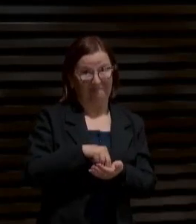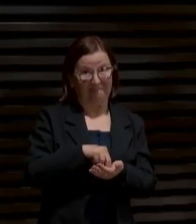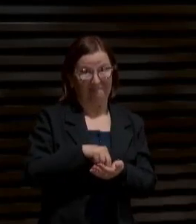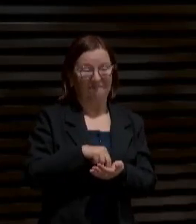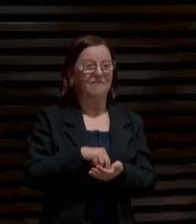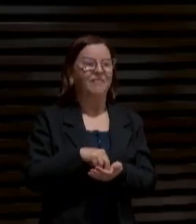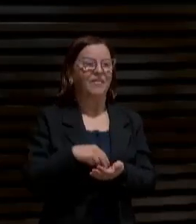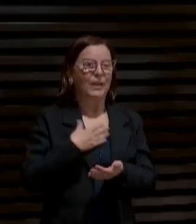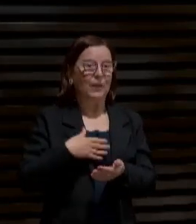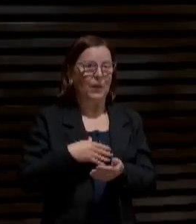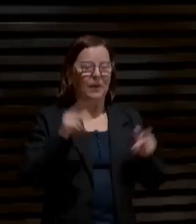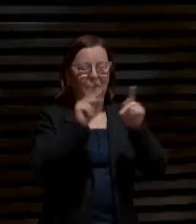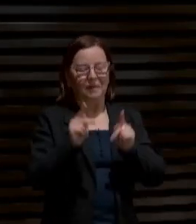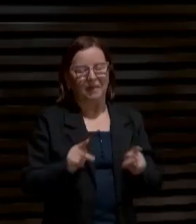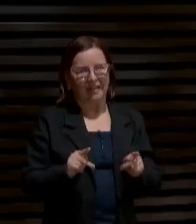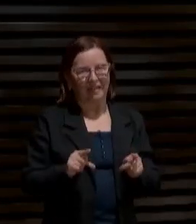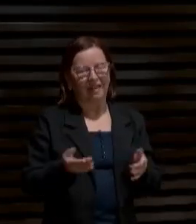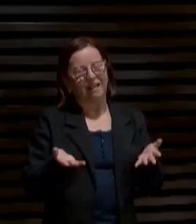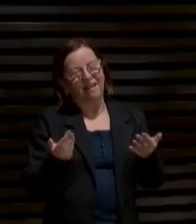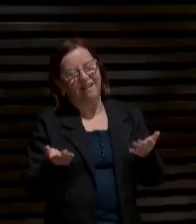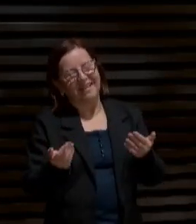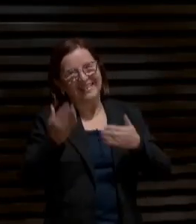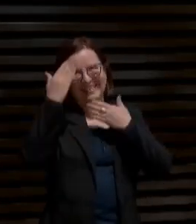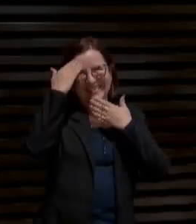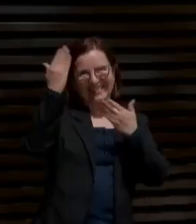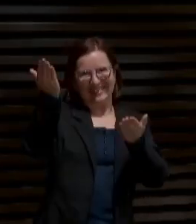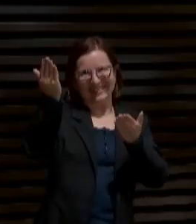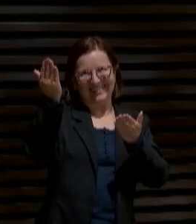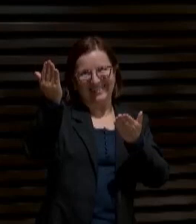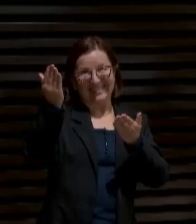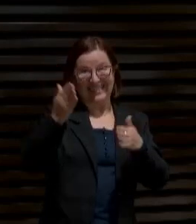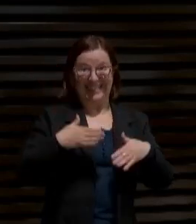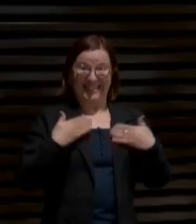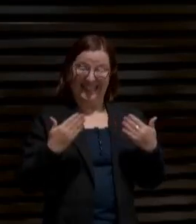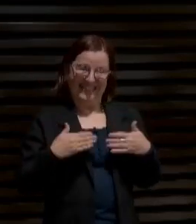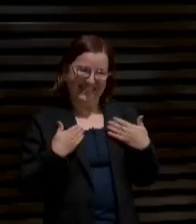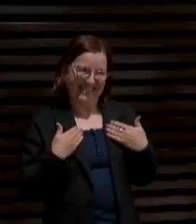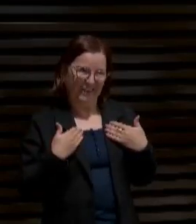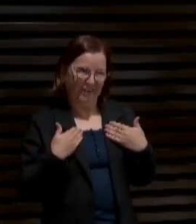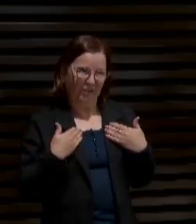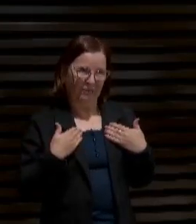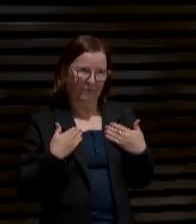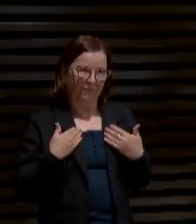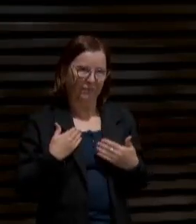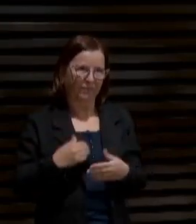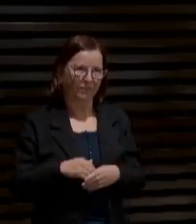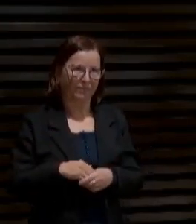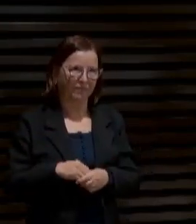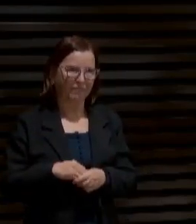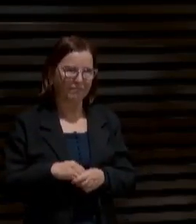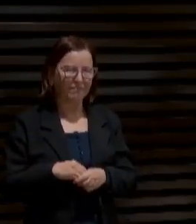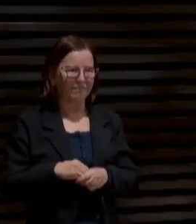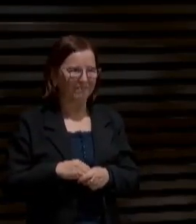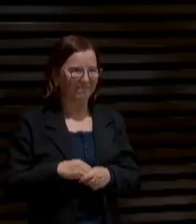Pacificadores aqui é o bar Binho leve agradecido contente em cache ó tá vendo que vocês